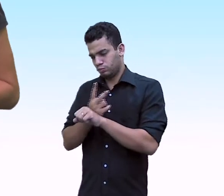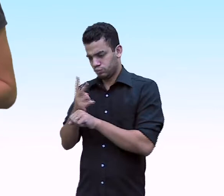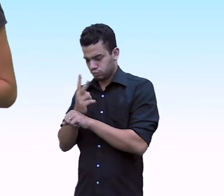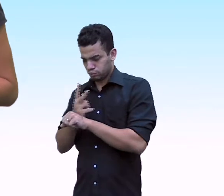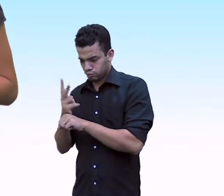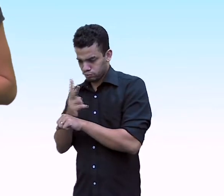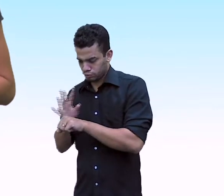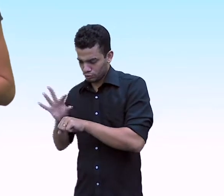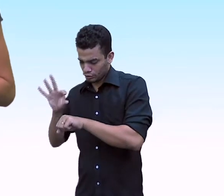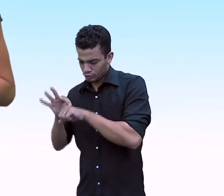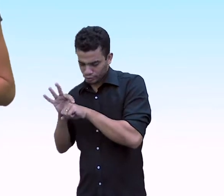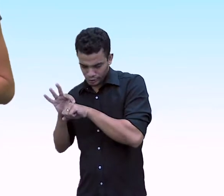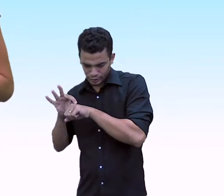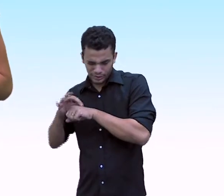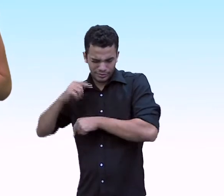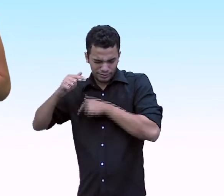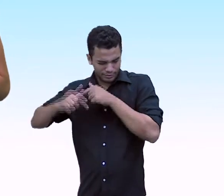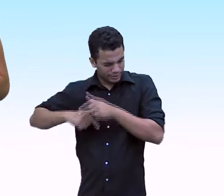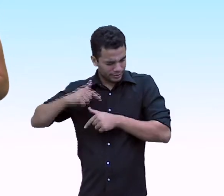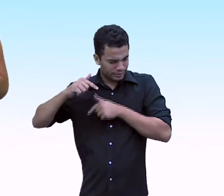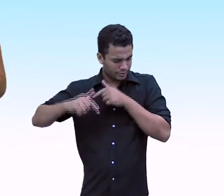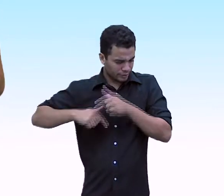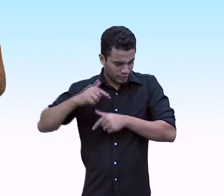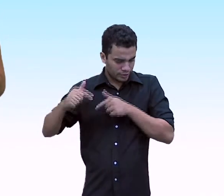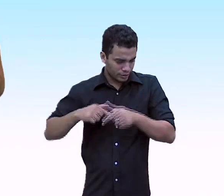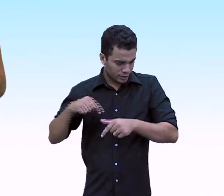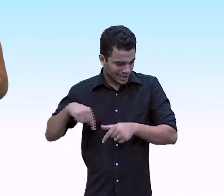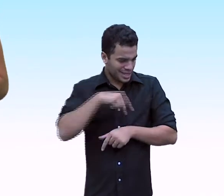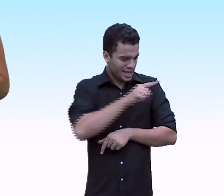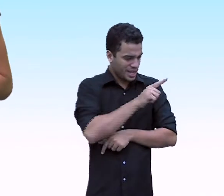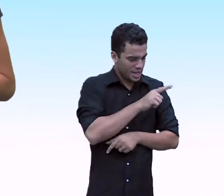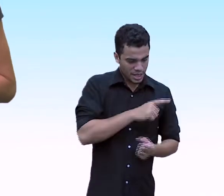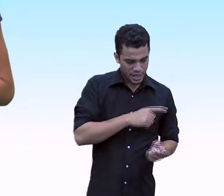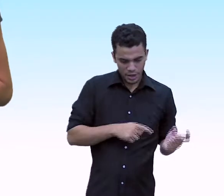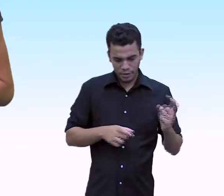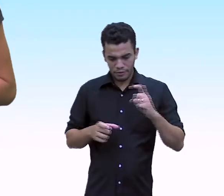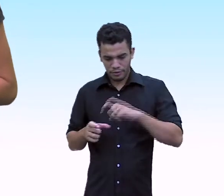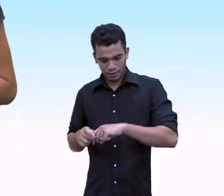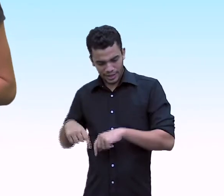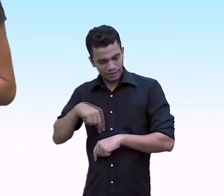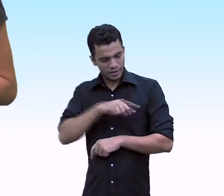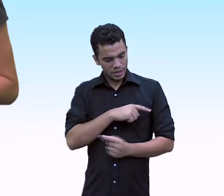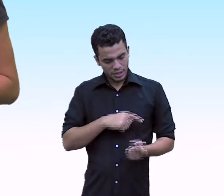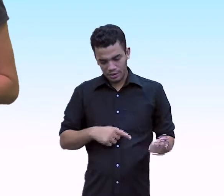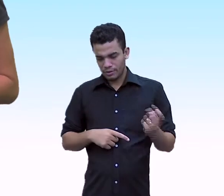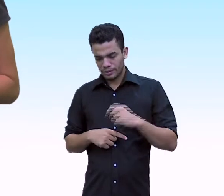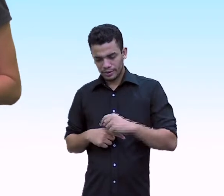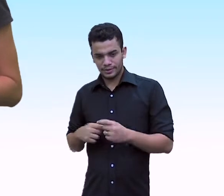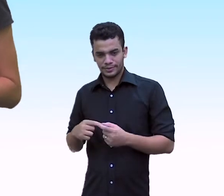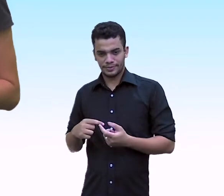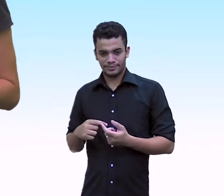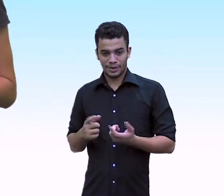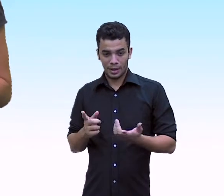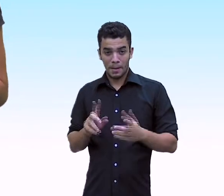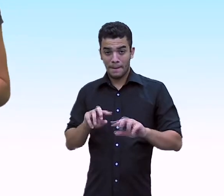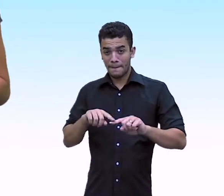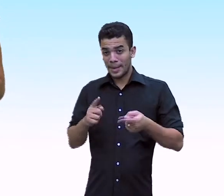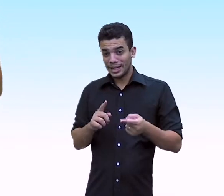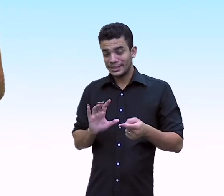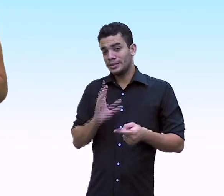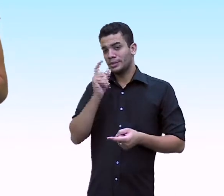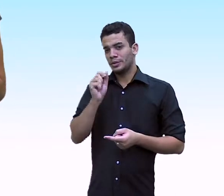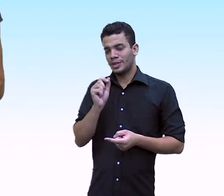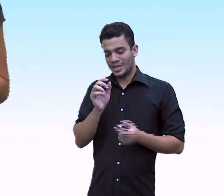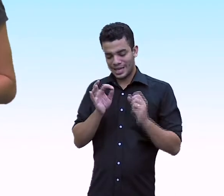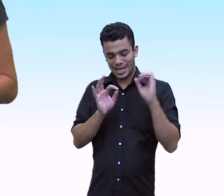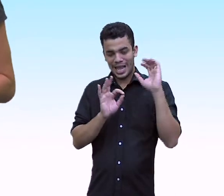outro, enquanto a cigarra, caçoando dela, passava os dias cantando